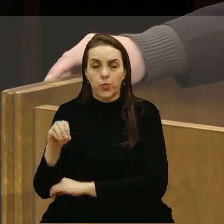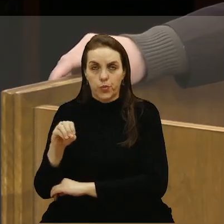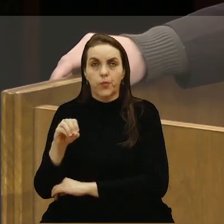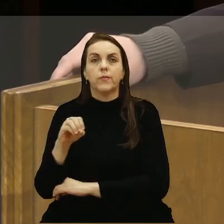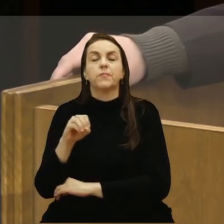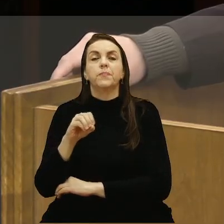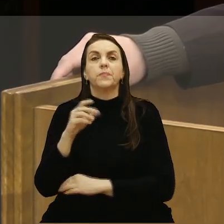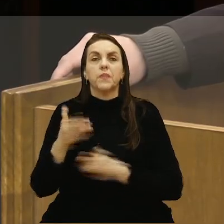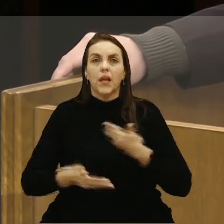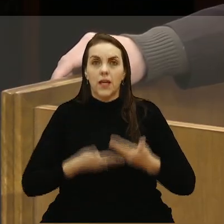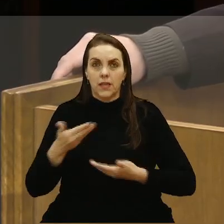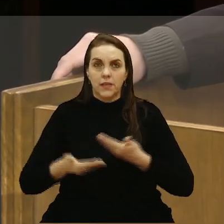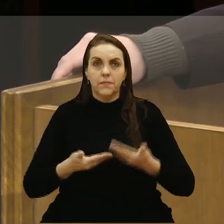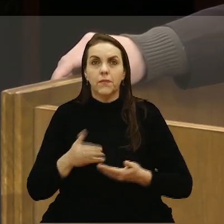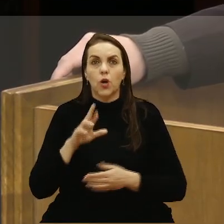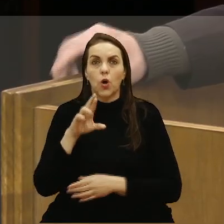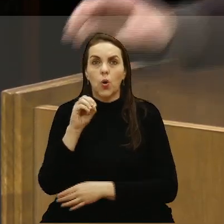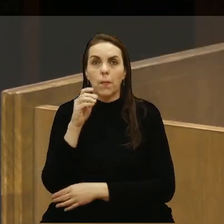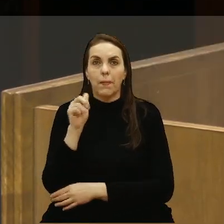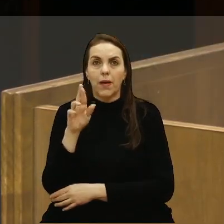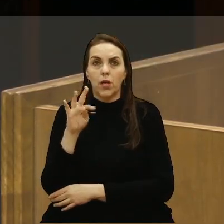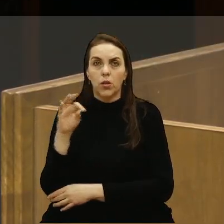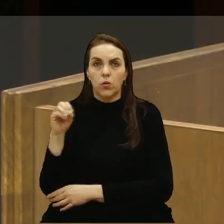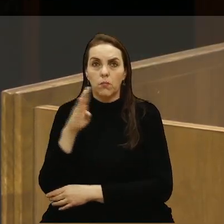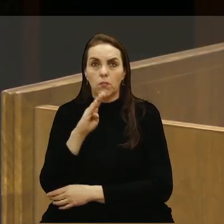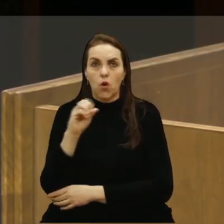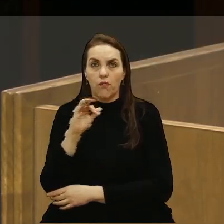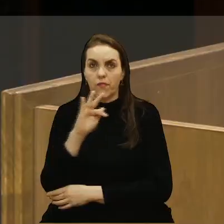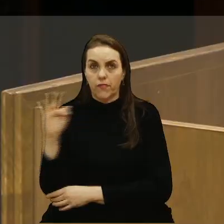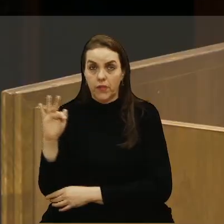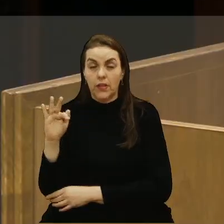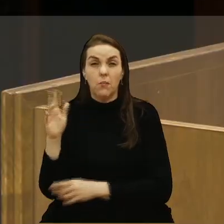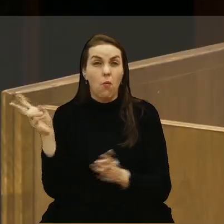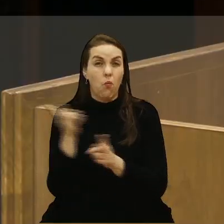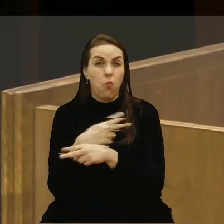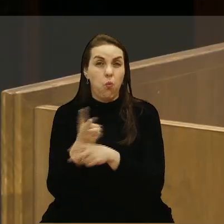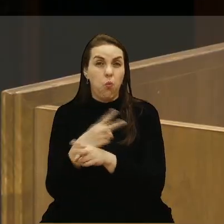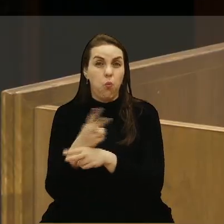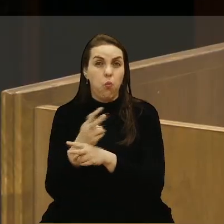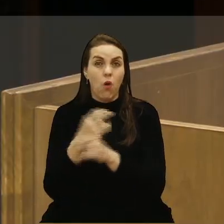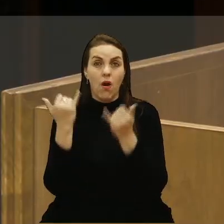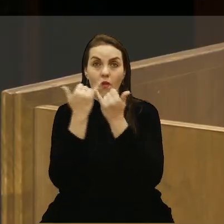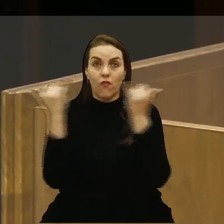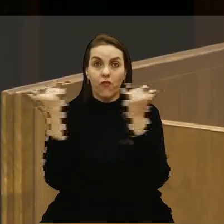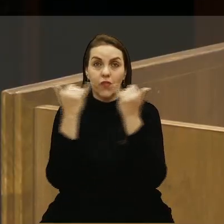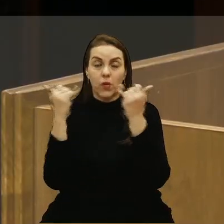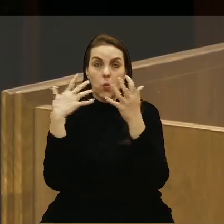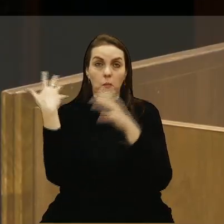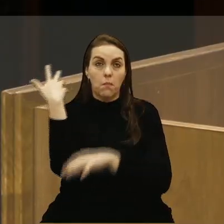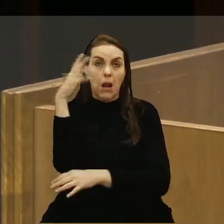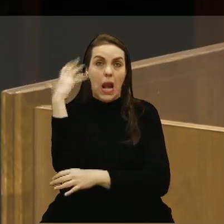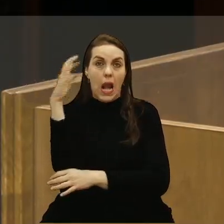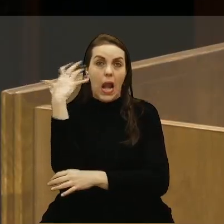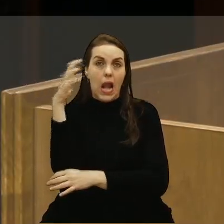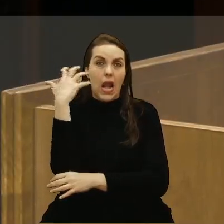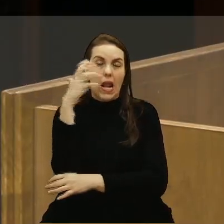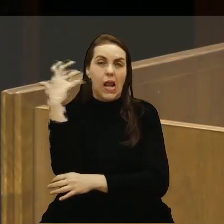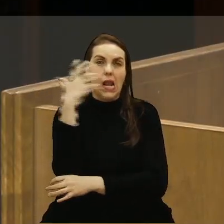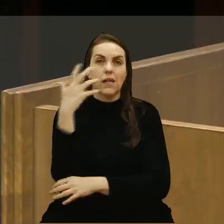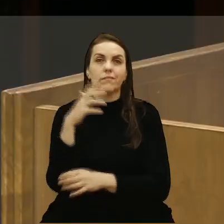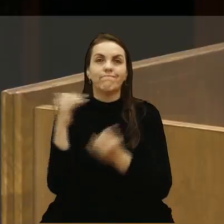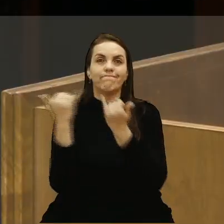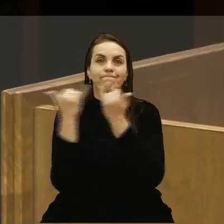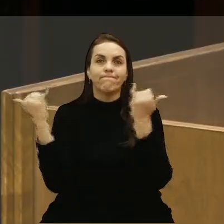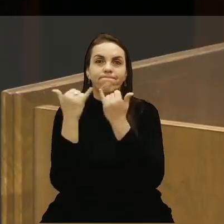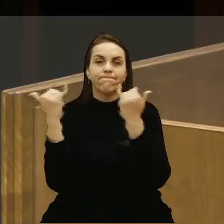demanda, deu uma ventania e a fiação estava pior que aquela ali que eu exibi na imagem. rompeu